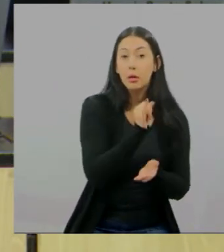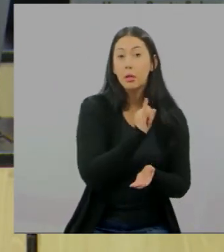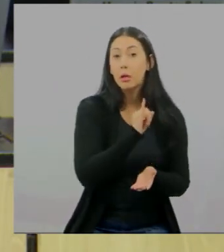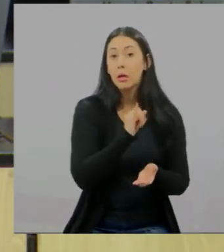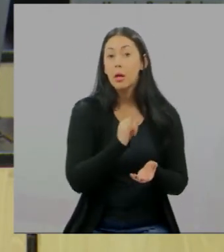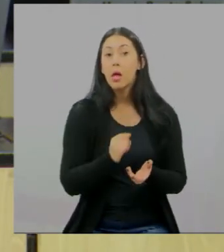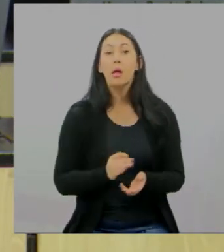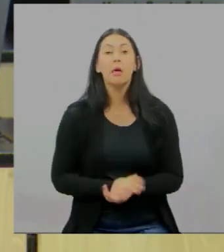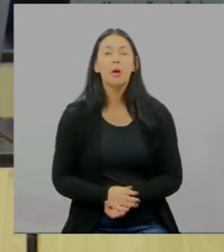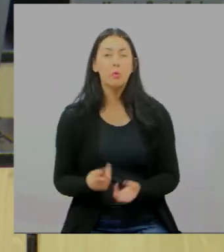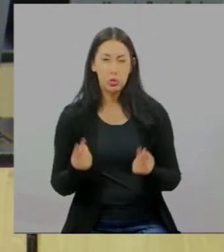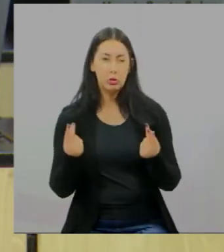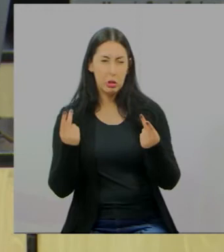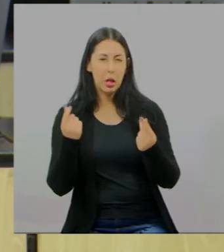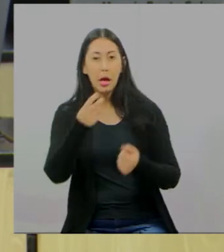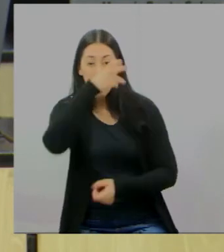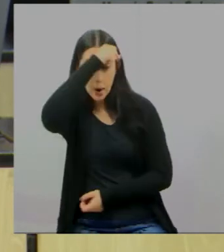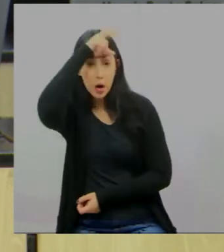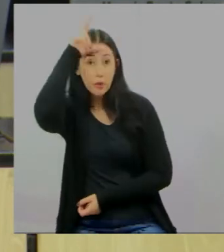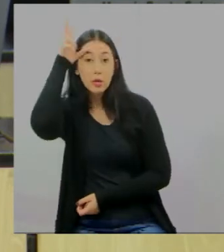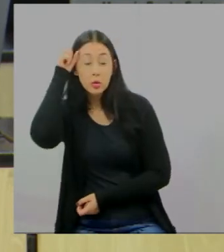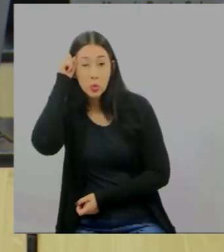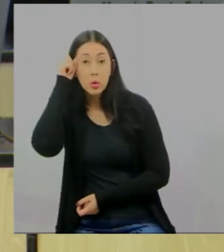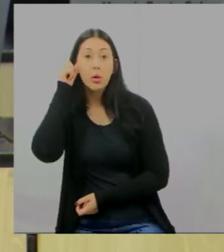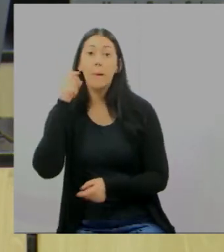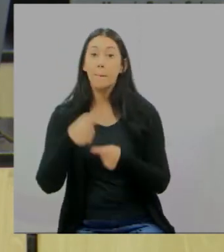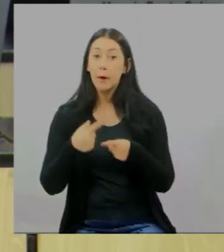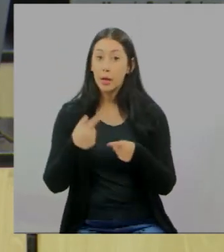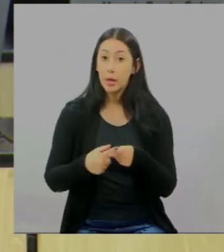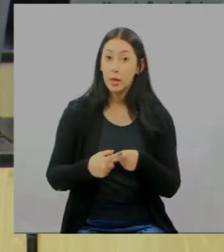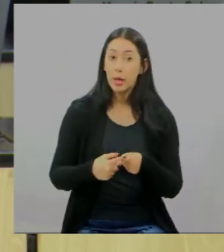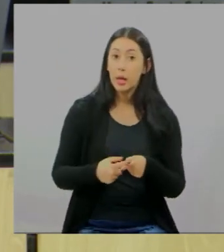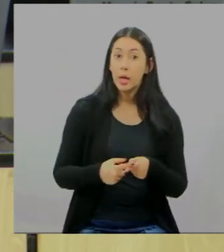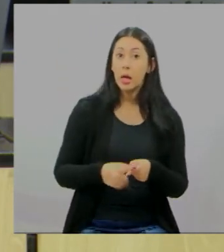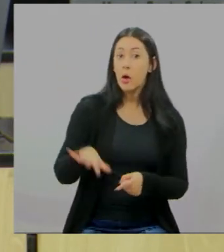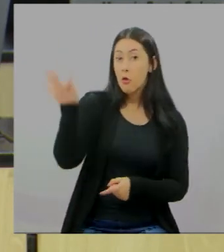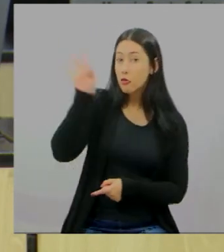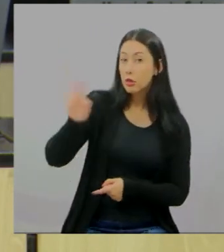verba pública recebida da esfera federal no valor de R$